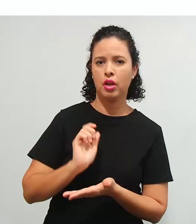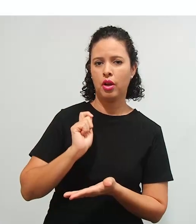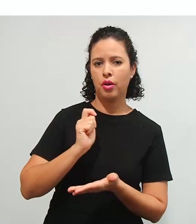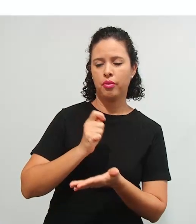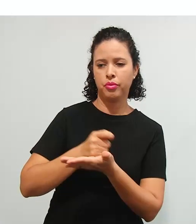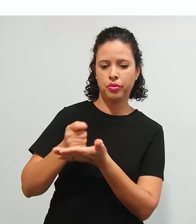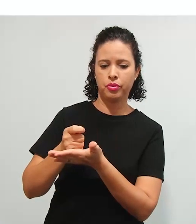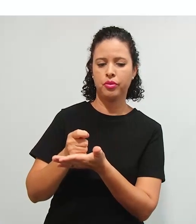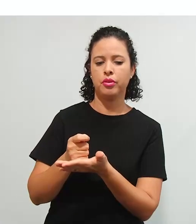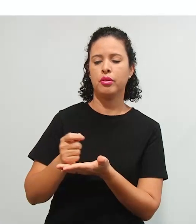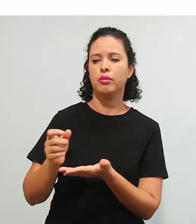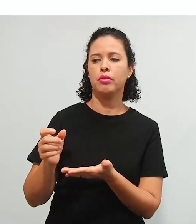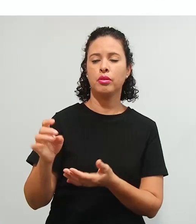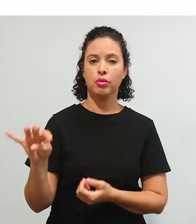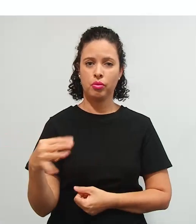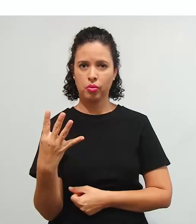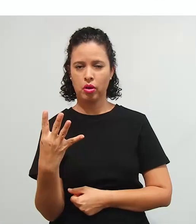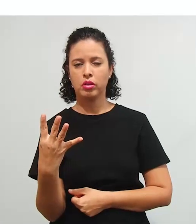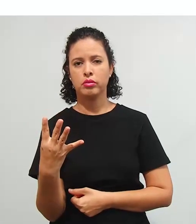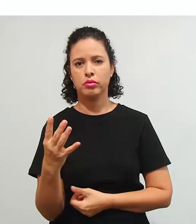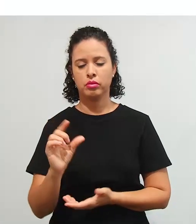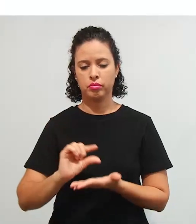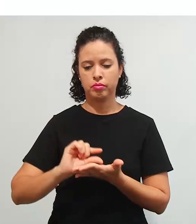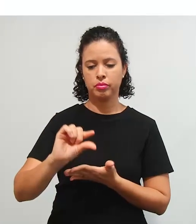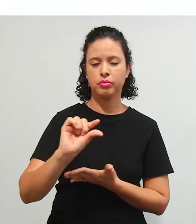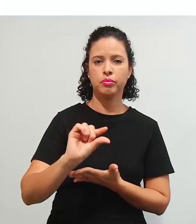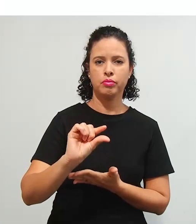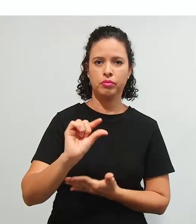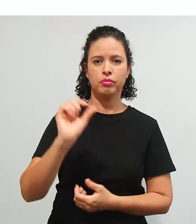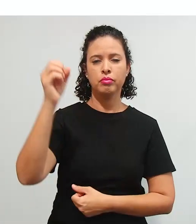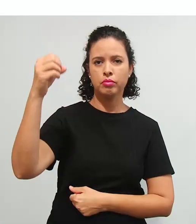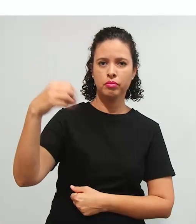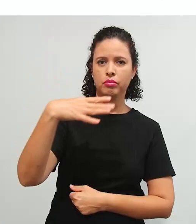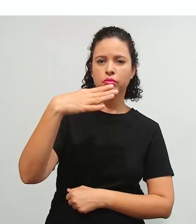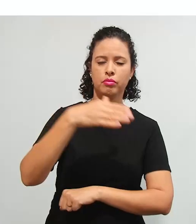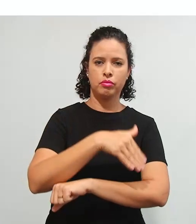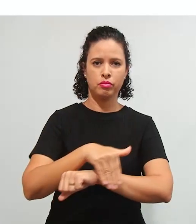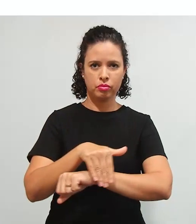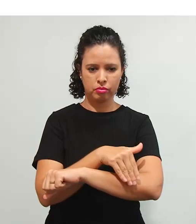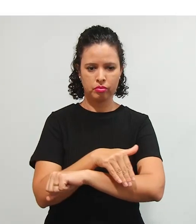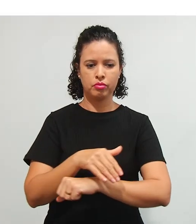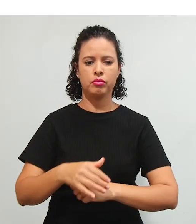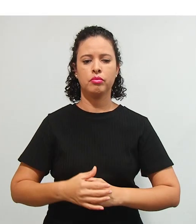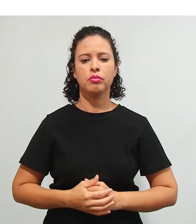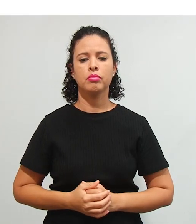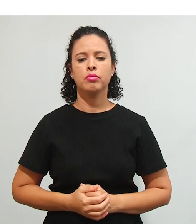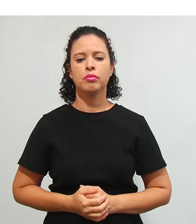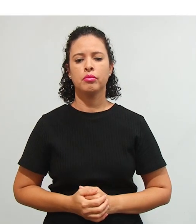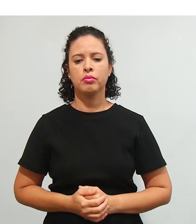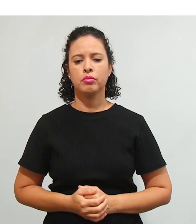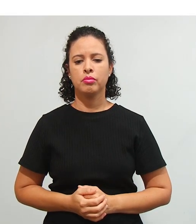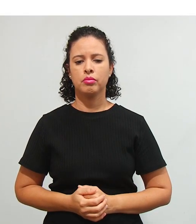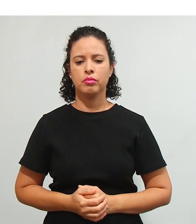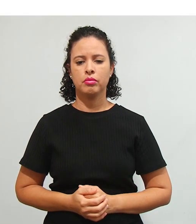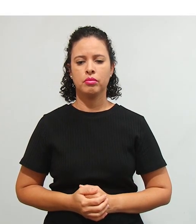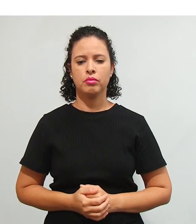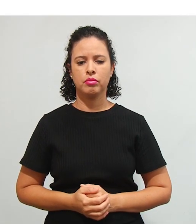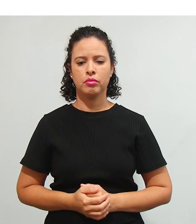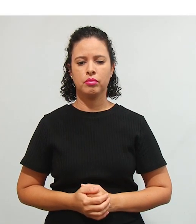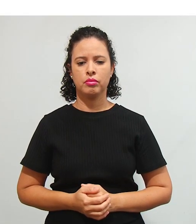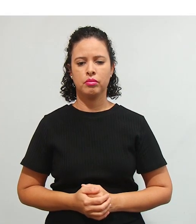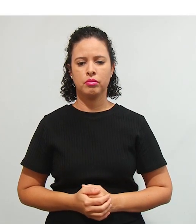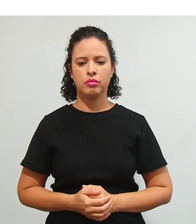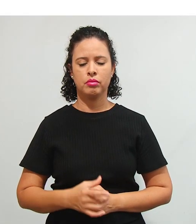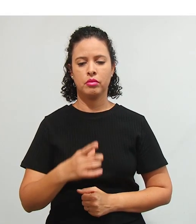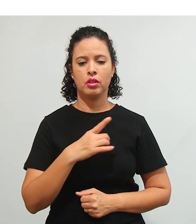e 4, contribuição para a iluminação pública. Bom, aí nós temos